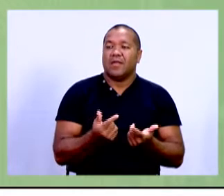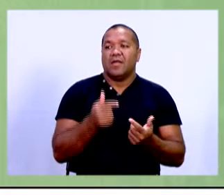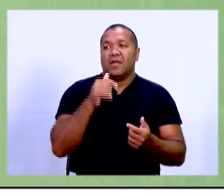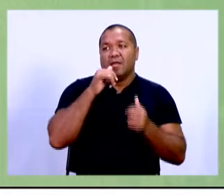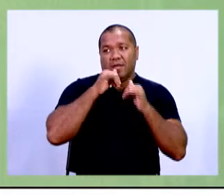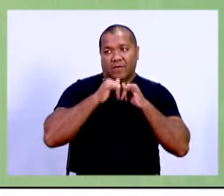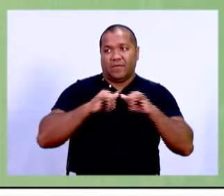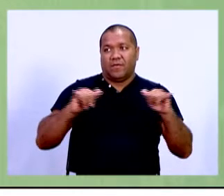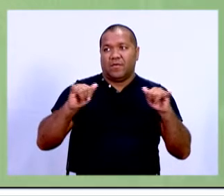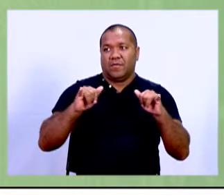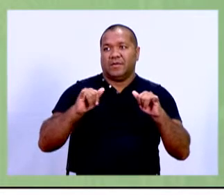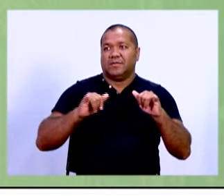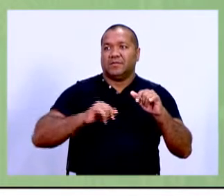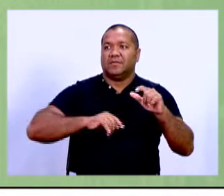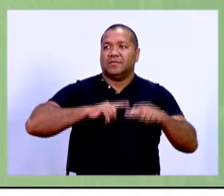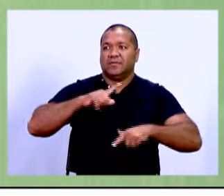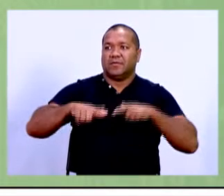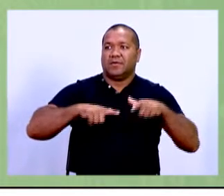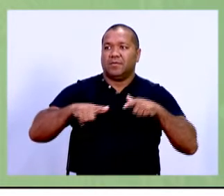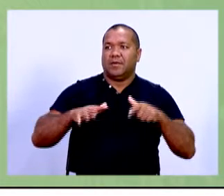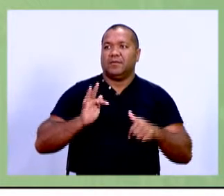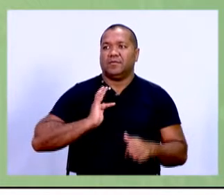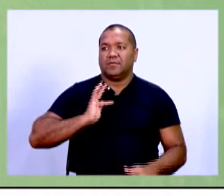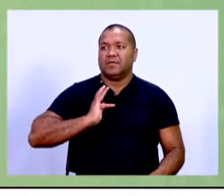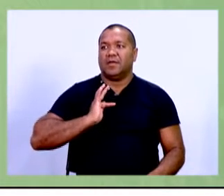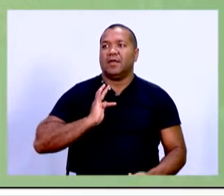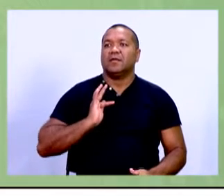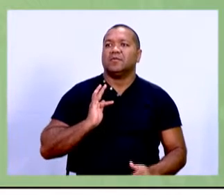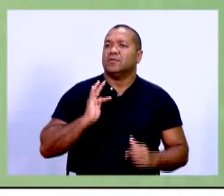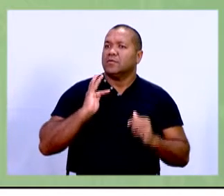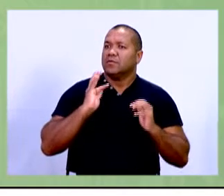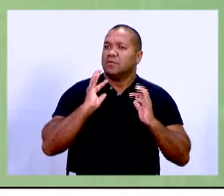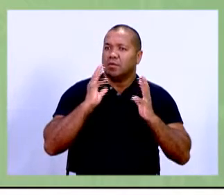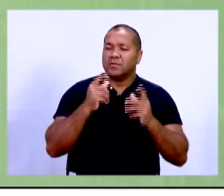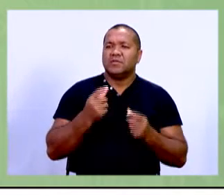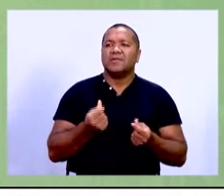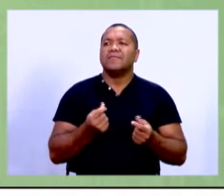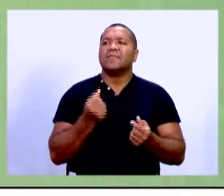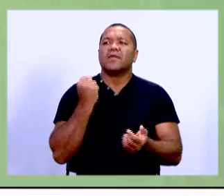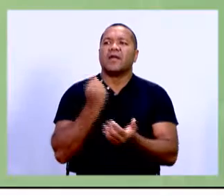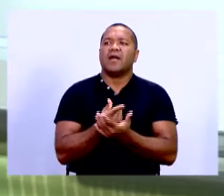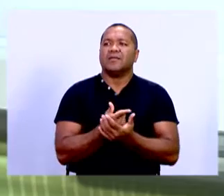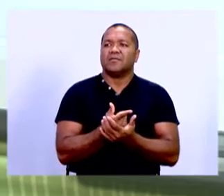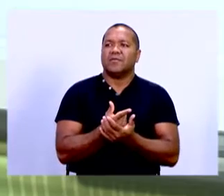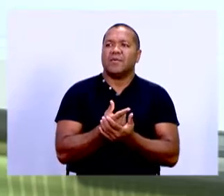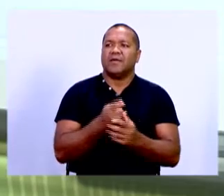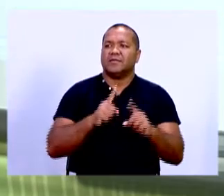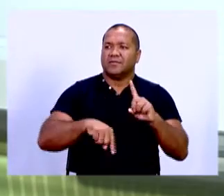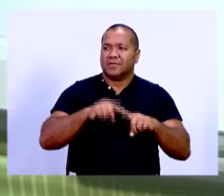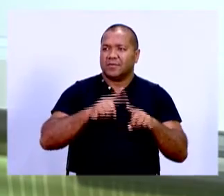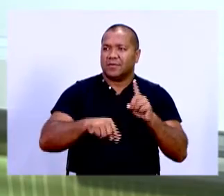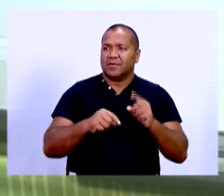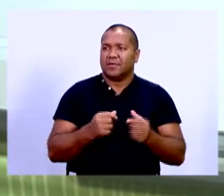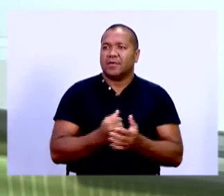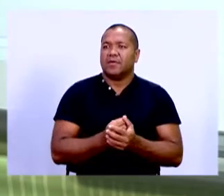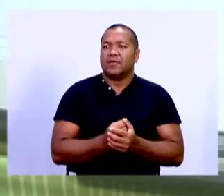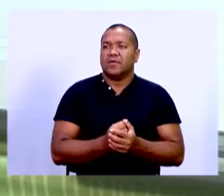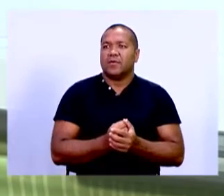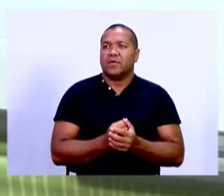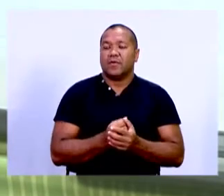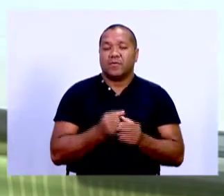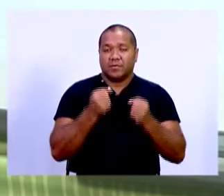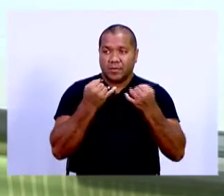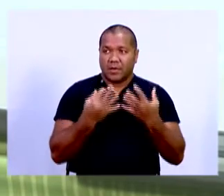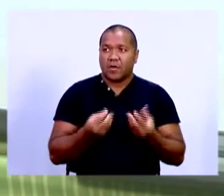informação na produtividade dos técnicos. Esse gasto com peças compradas no valor de mercado, eu vou explicar como